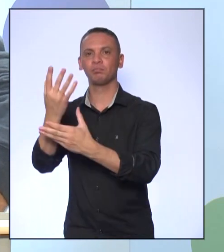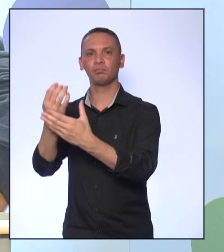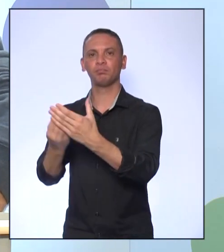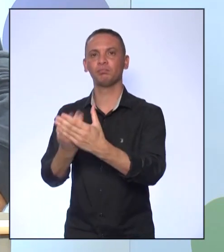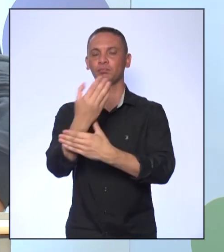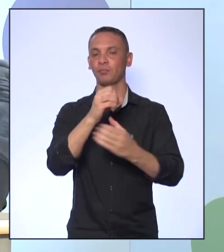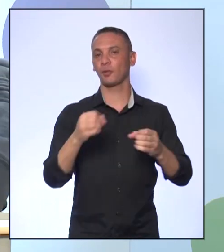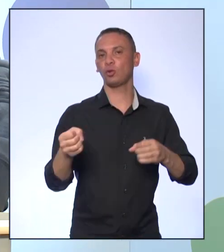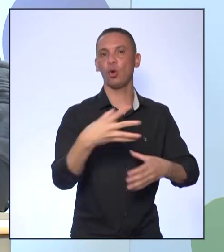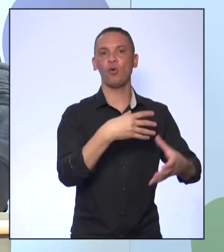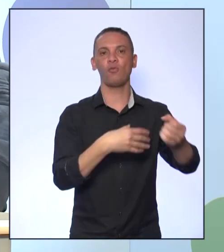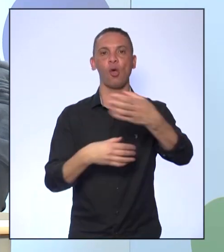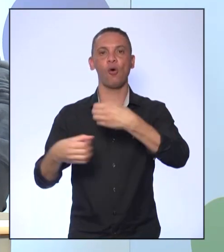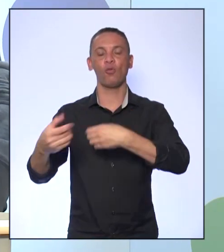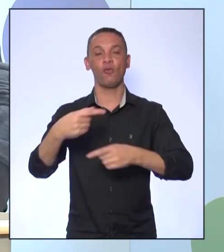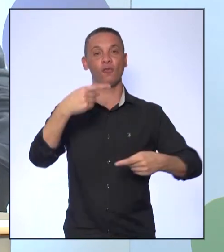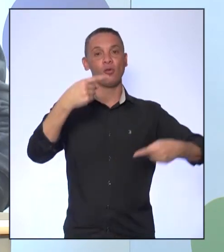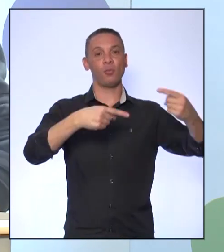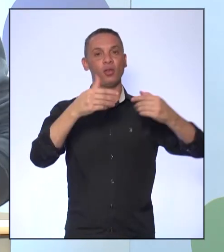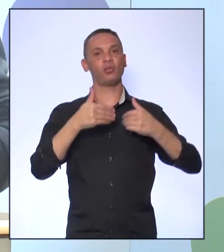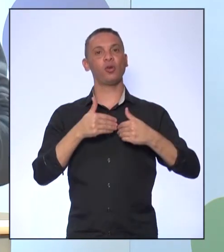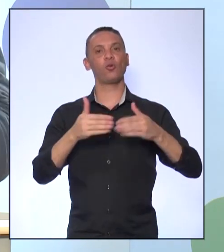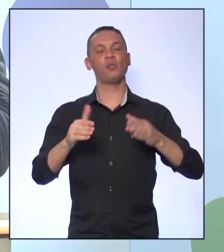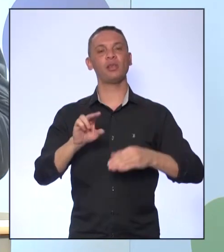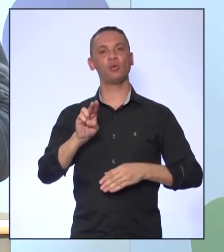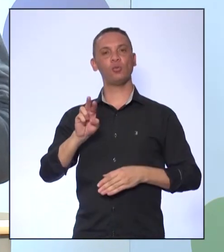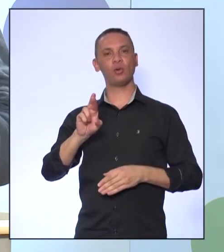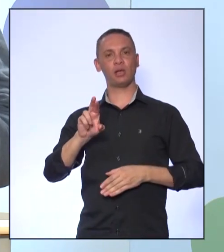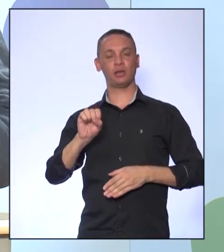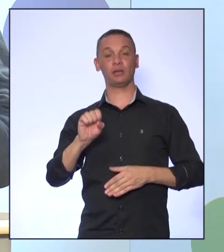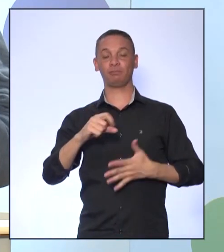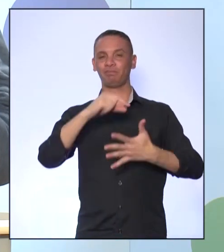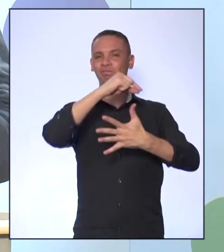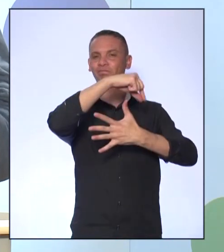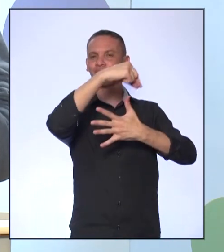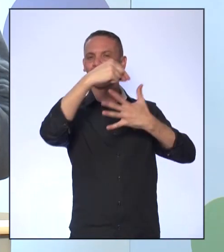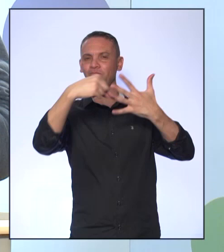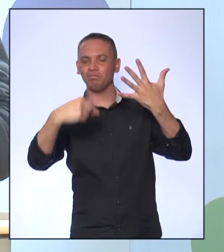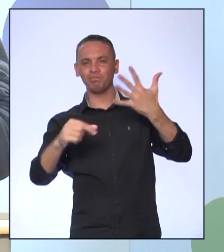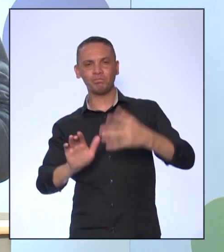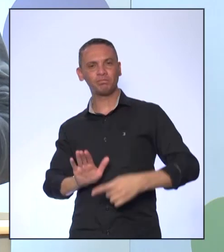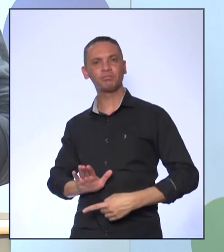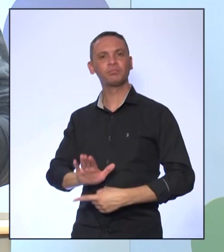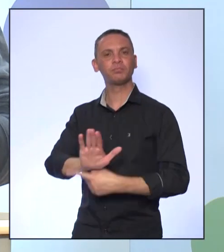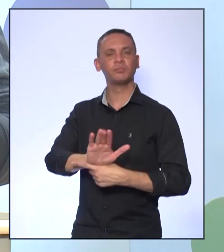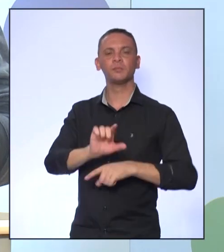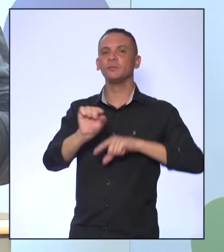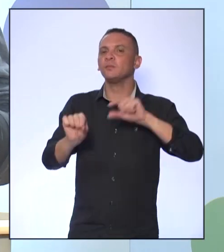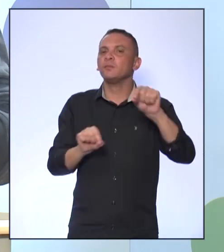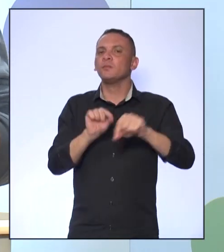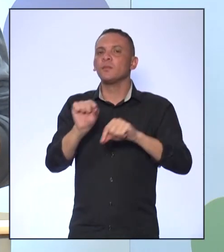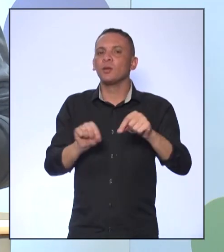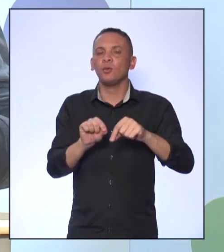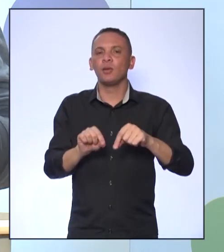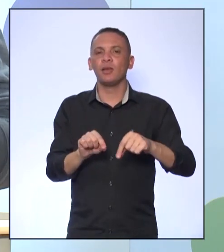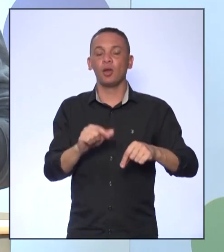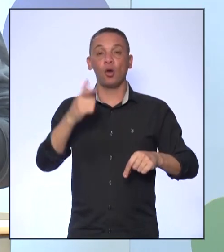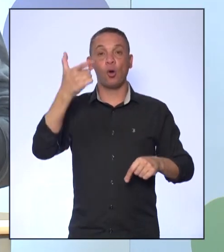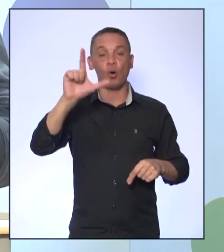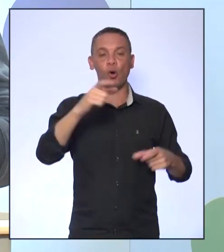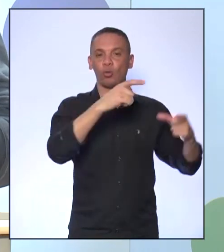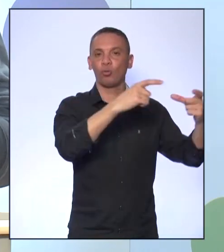as questões políticas na União Soviética. Então esses fatores aí fizeram com que outras